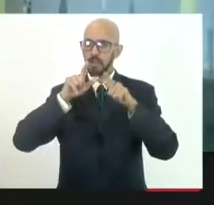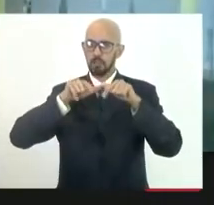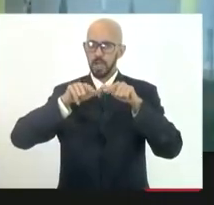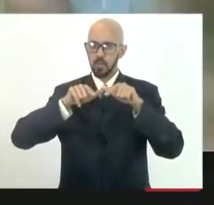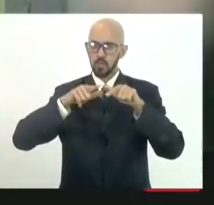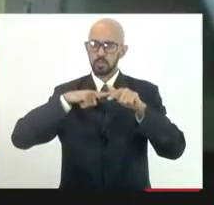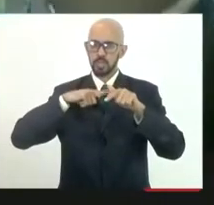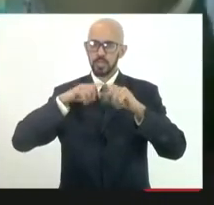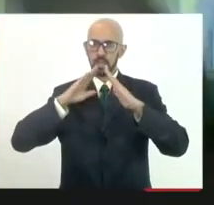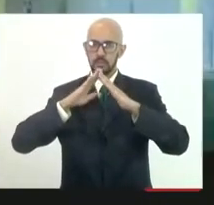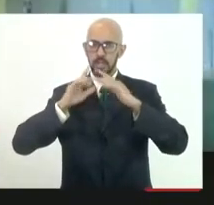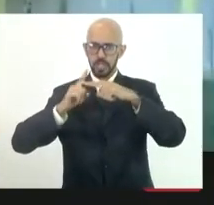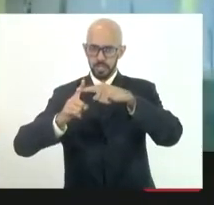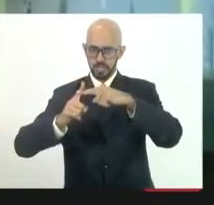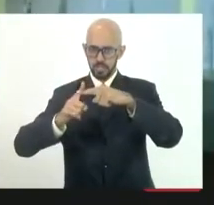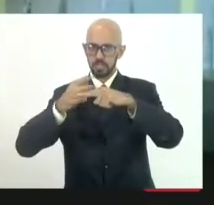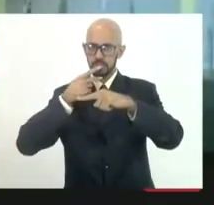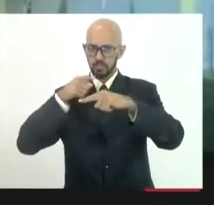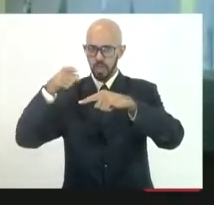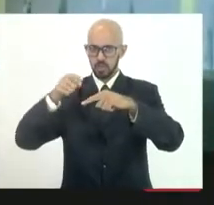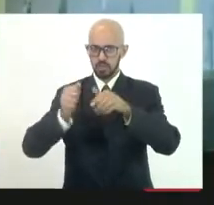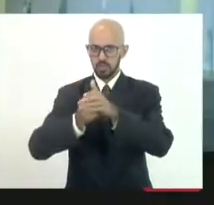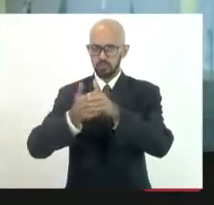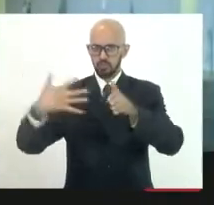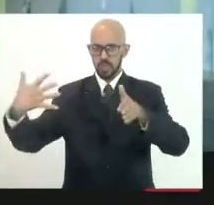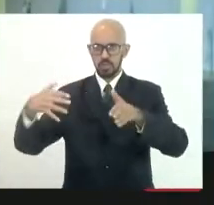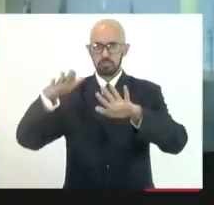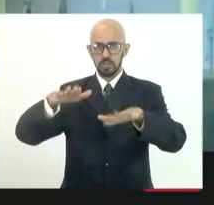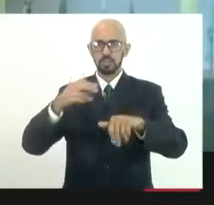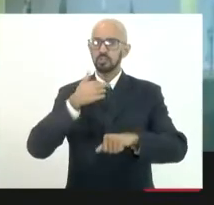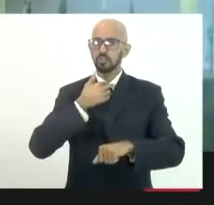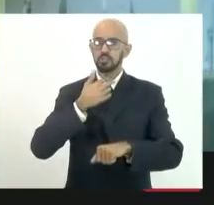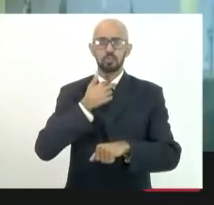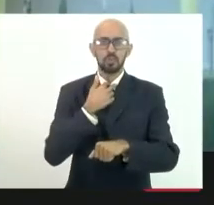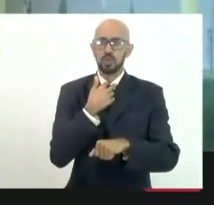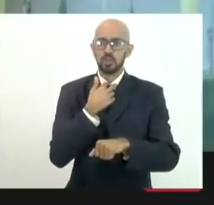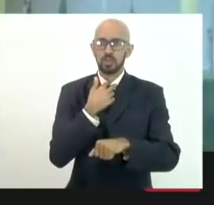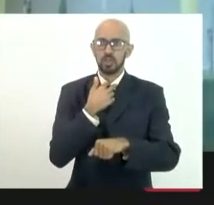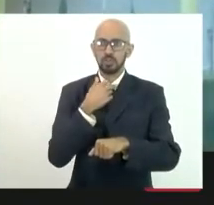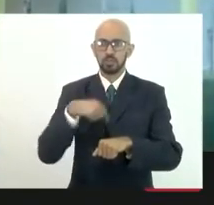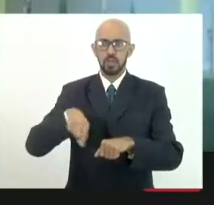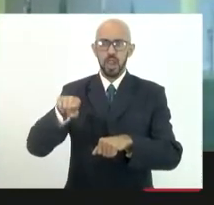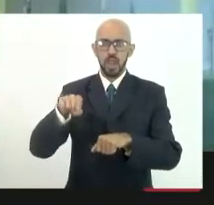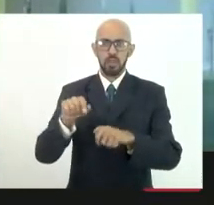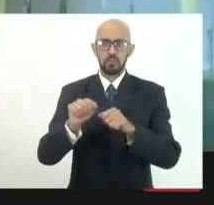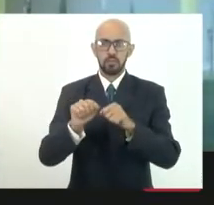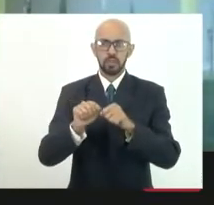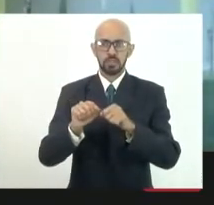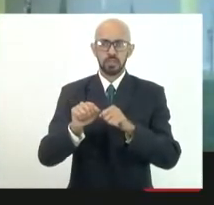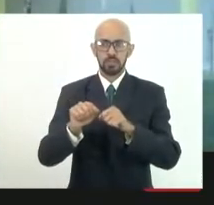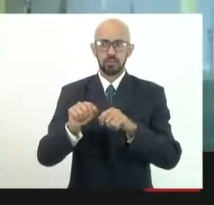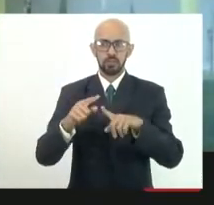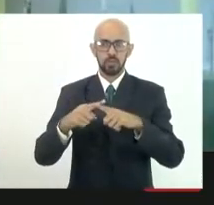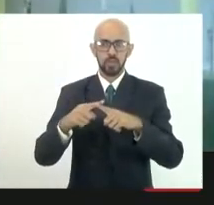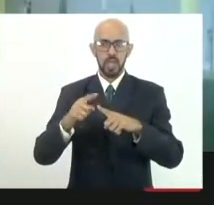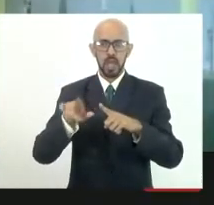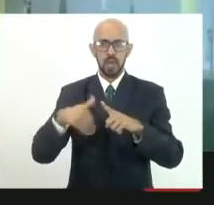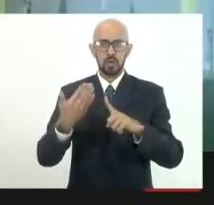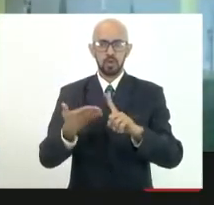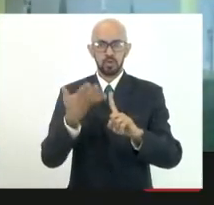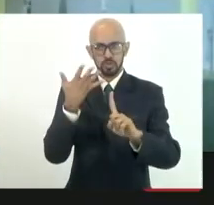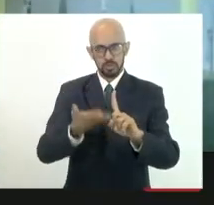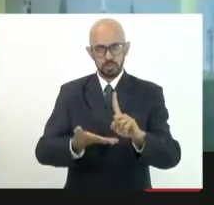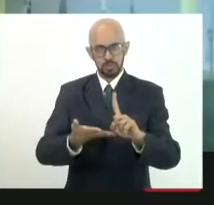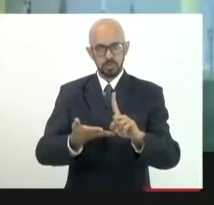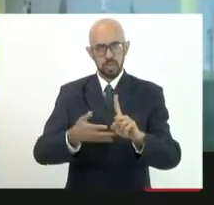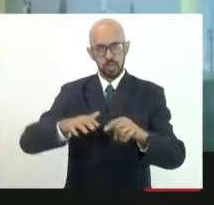ou um espaço que dizem que é plural, mas que nós não podemos ir lá fazer o nosso, que a gente não pode... A nossa celebração é como? É com